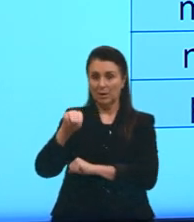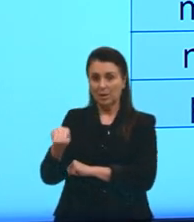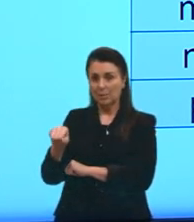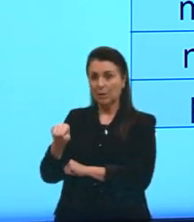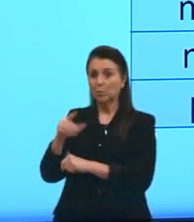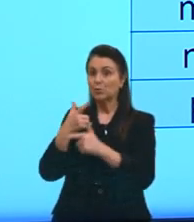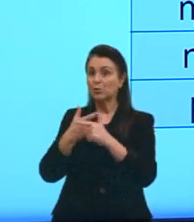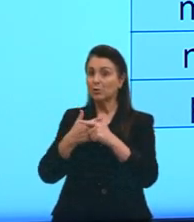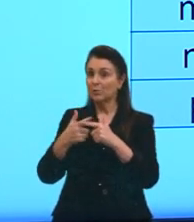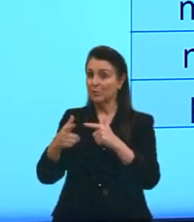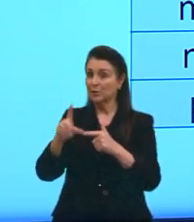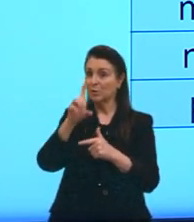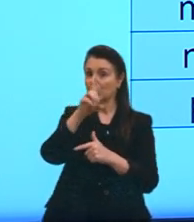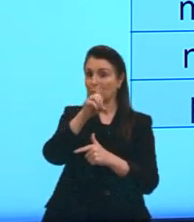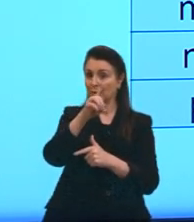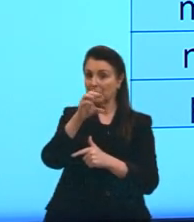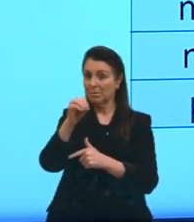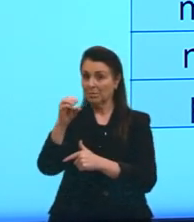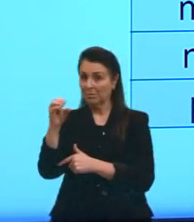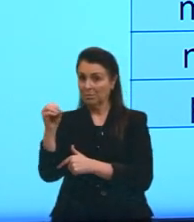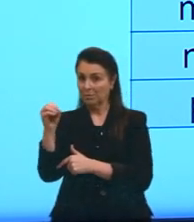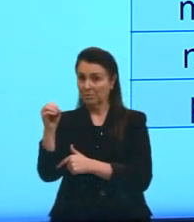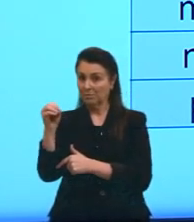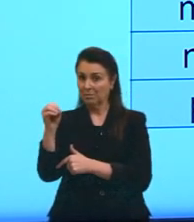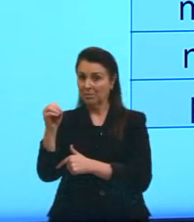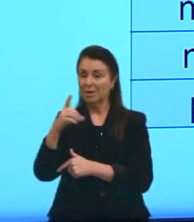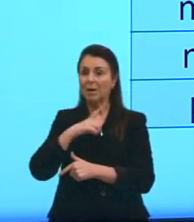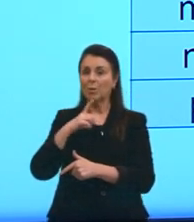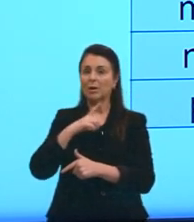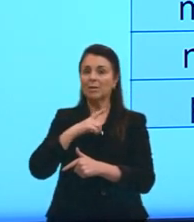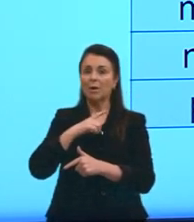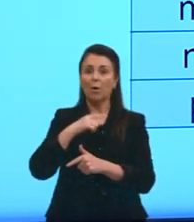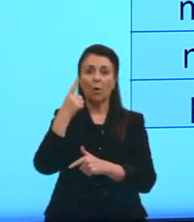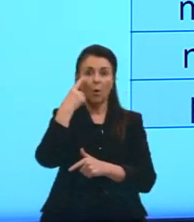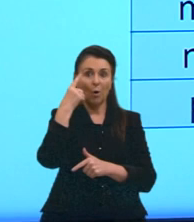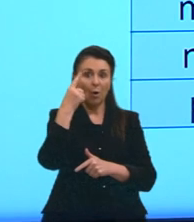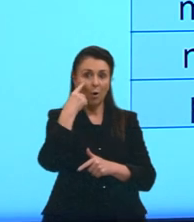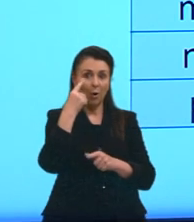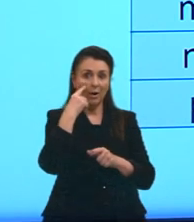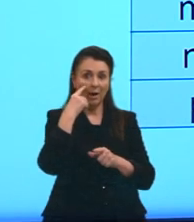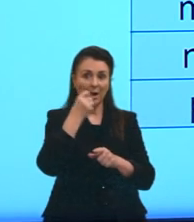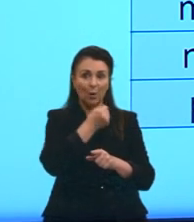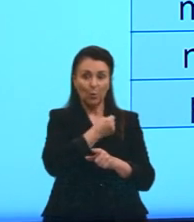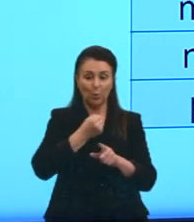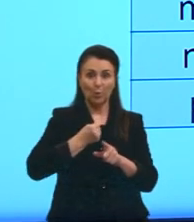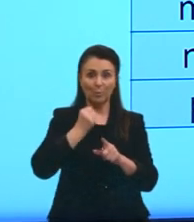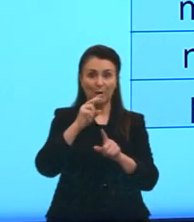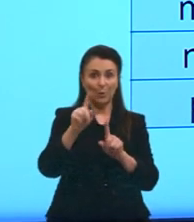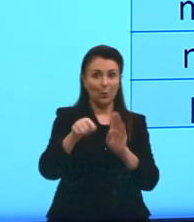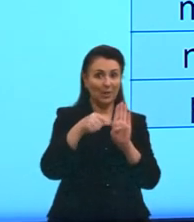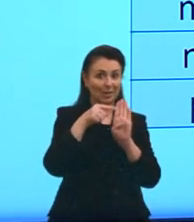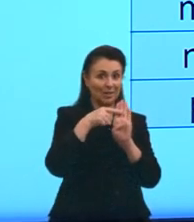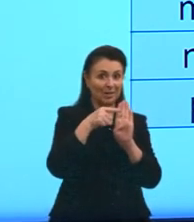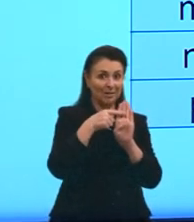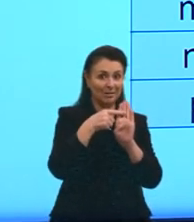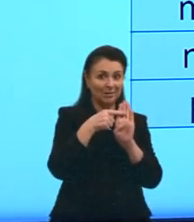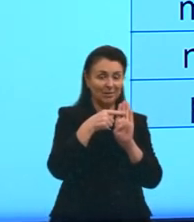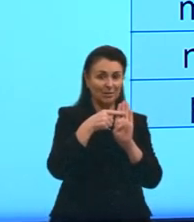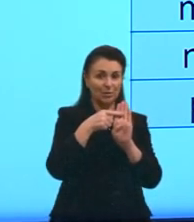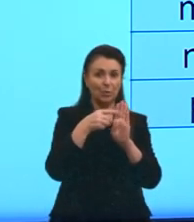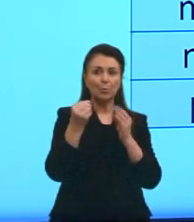tá então aqui ó a partir daqui a gente tem expoentes negativos na física a gente usa também